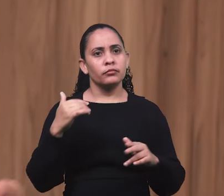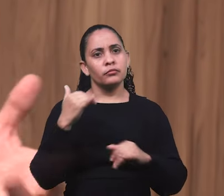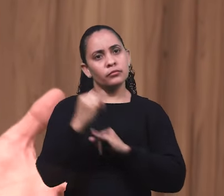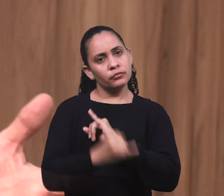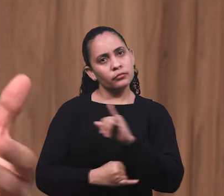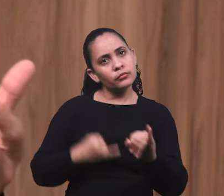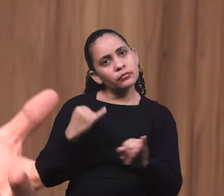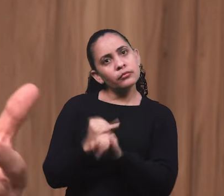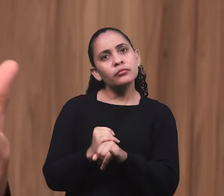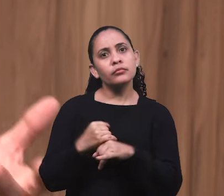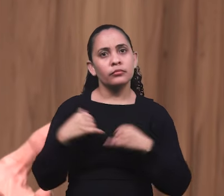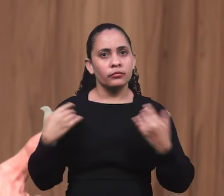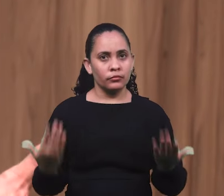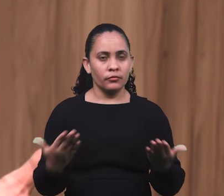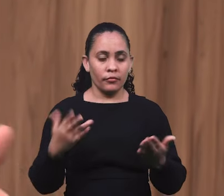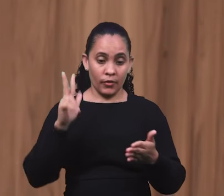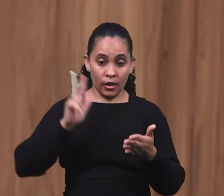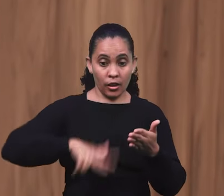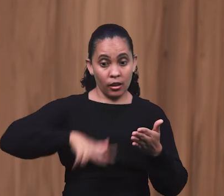livros. Minha sugestão é ler.